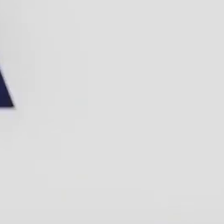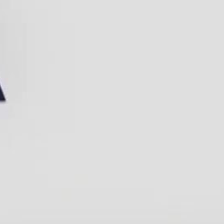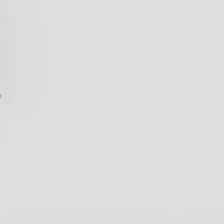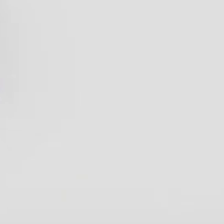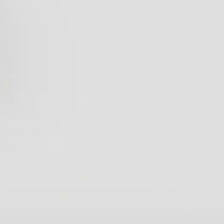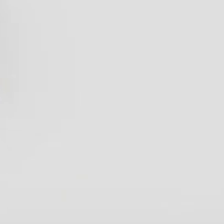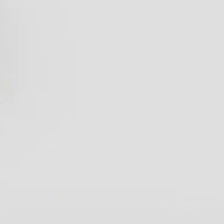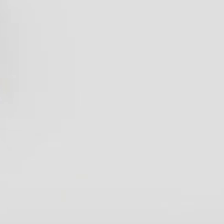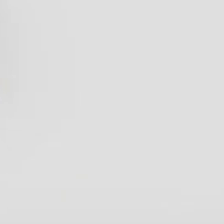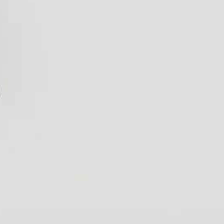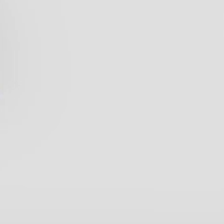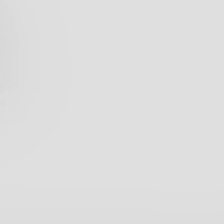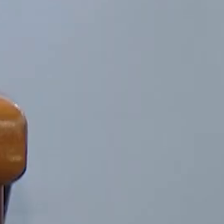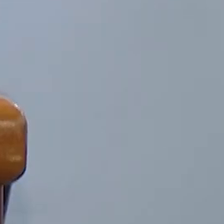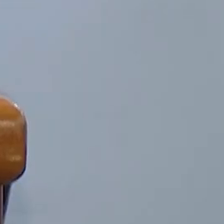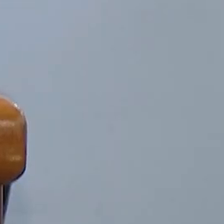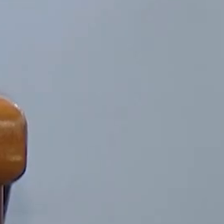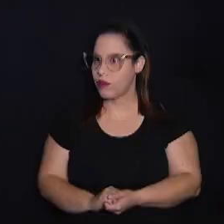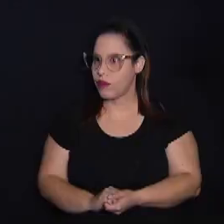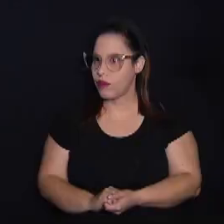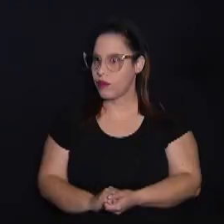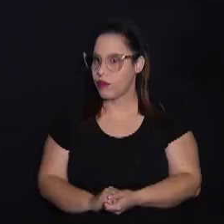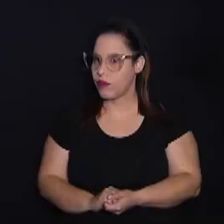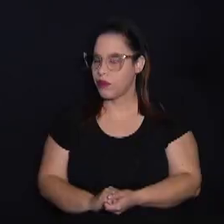TV Câmara, Campinas.